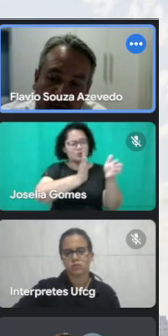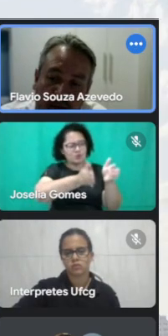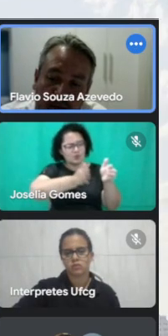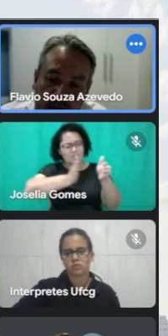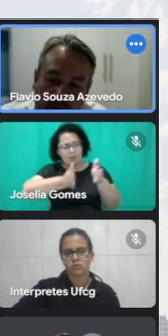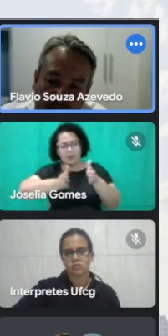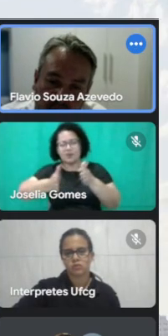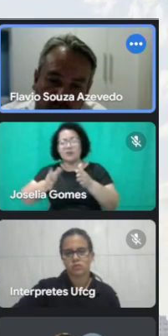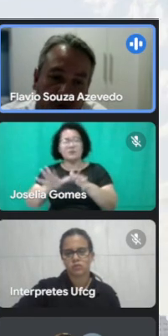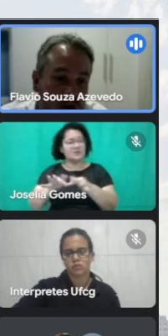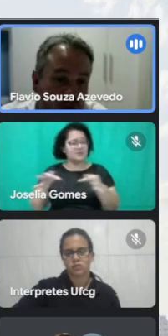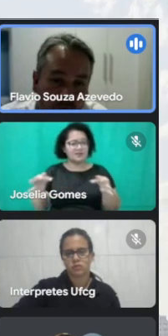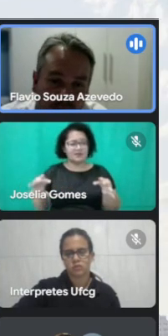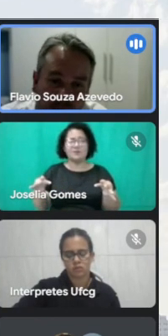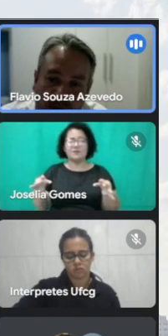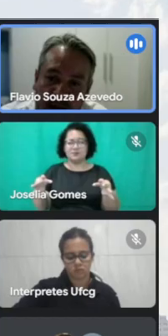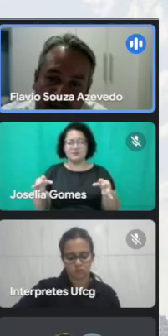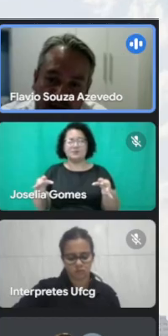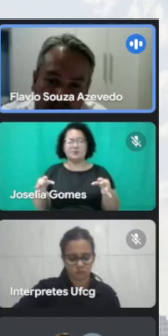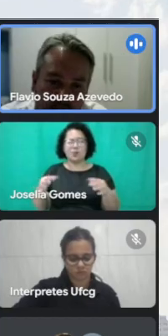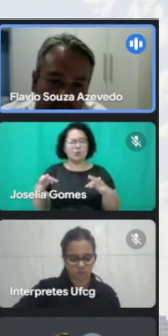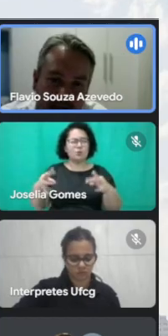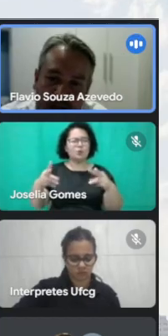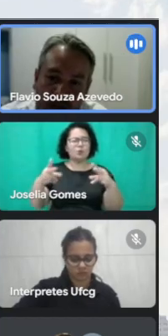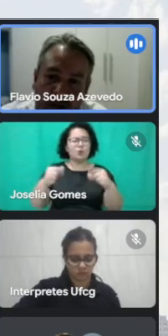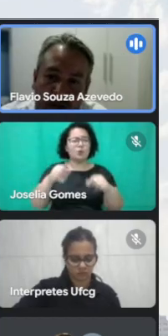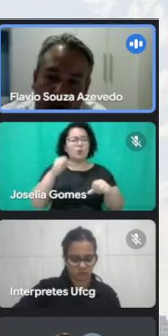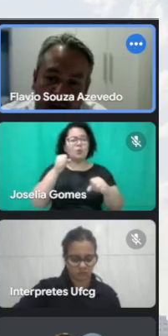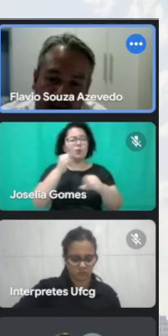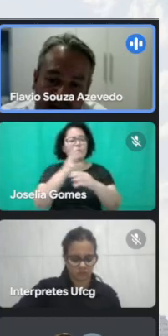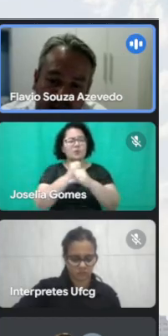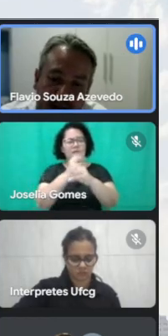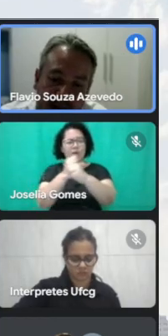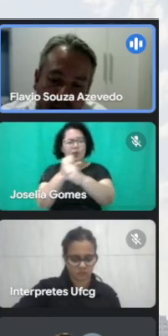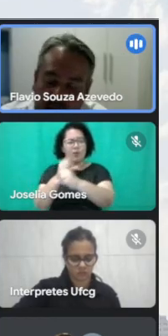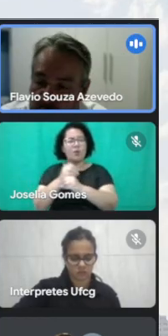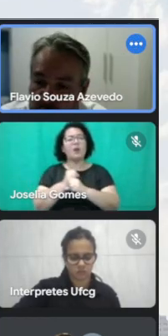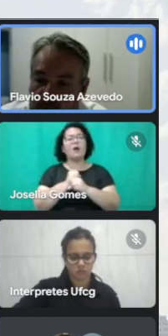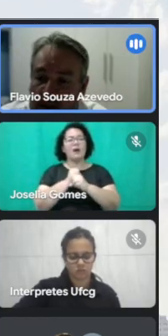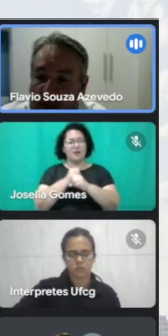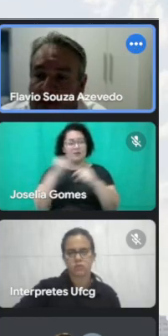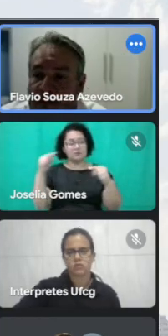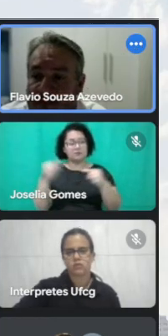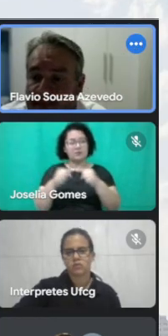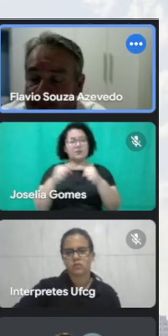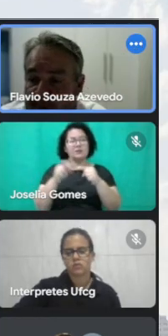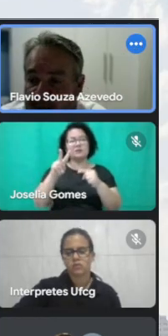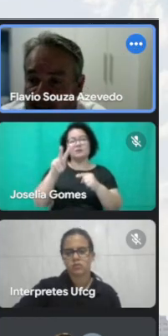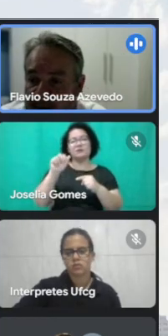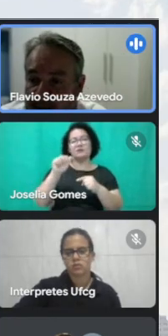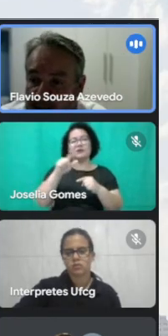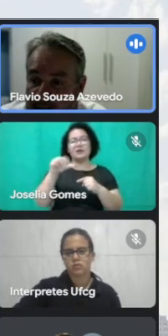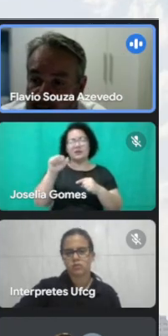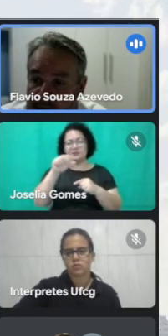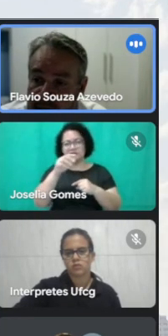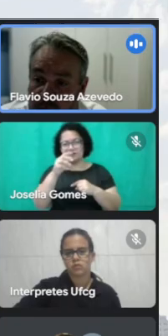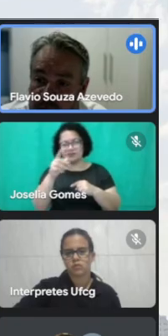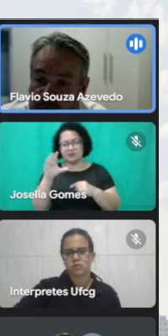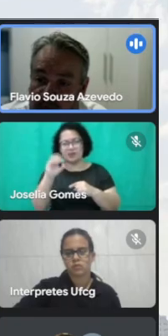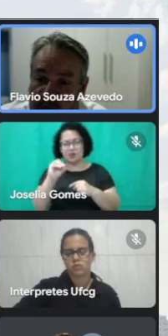né? Tudo é calculado, né, em função da vazão, as áreas, as alturas, né,